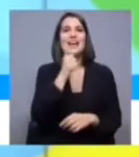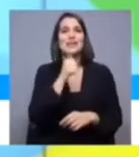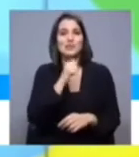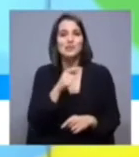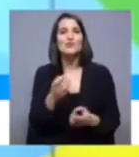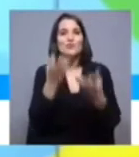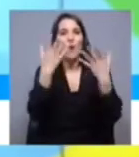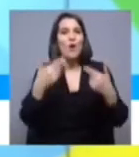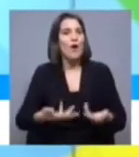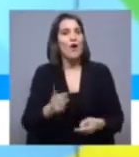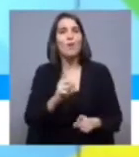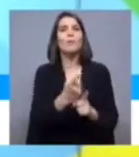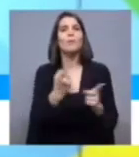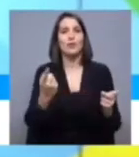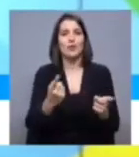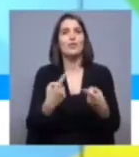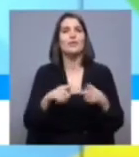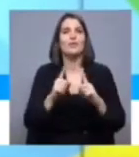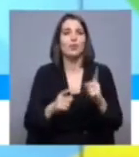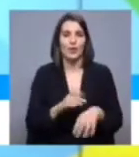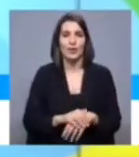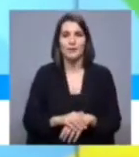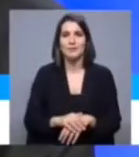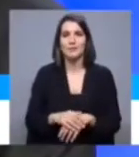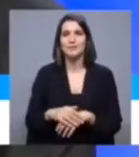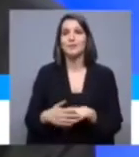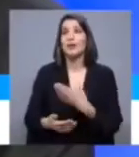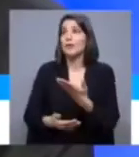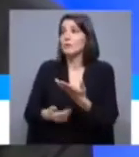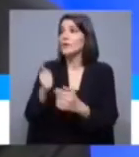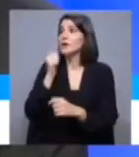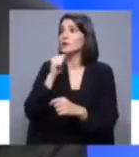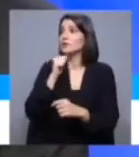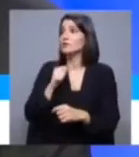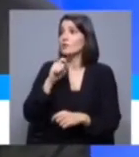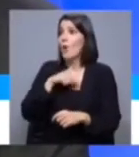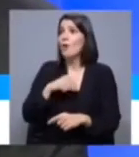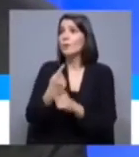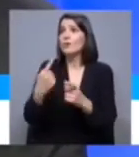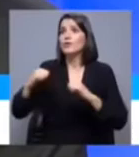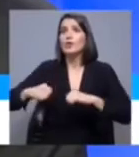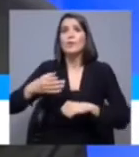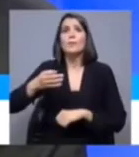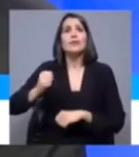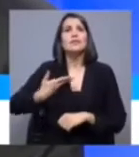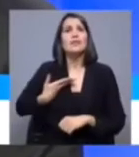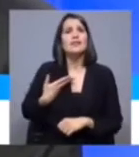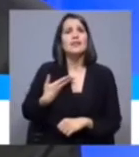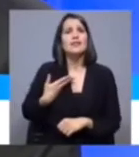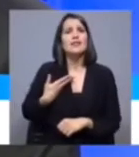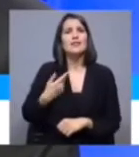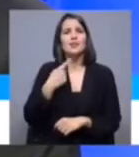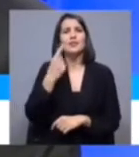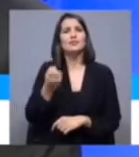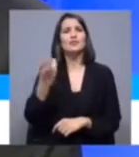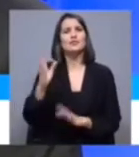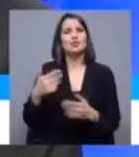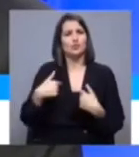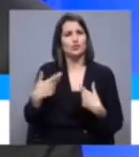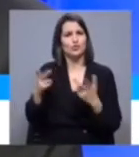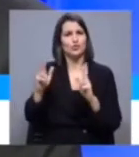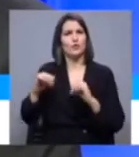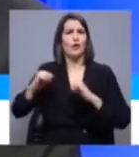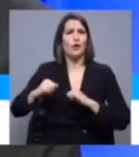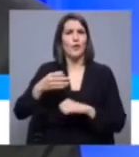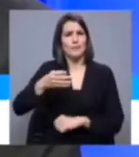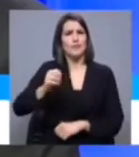ficou claro. Possível, agora não é porquê. O que é que mudou? O que é que aconteceu? Essa é a questão. Não, mas que os Açores foi possível, nós fizemos um acordo com o PSD. E eu já disse várias vezes que estou disponível para